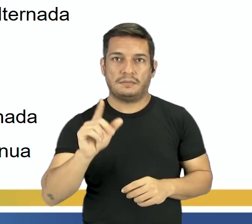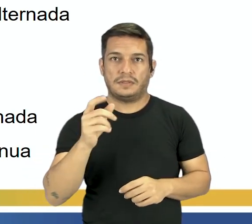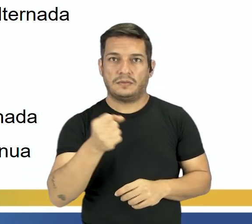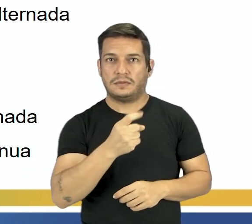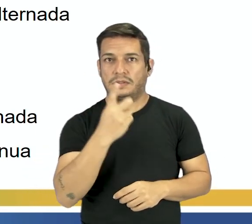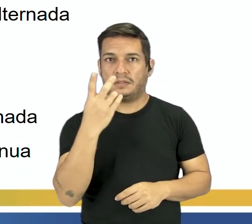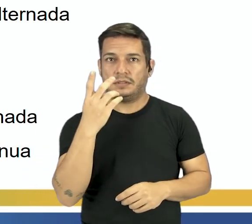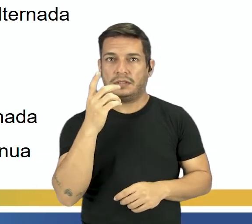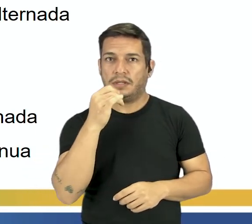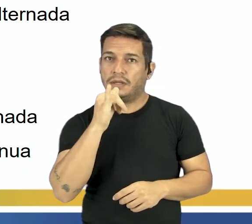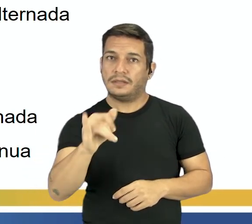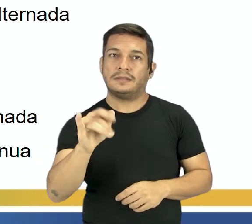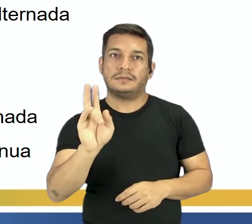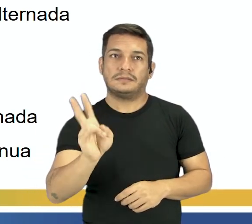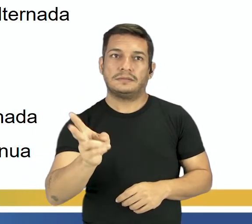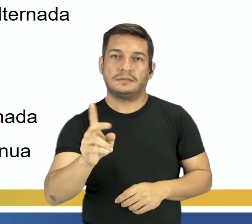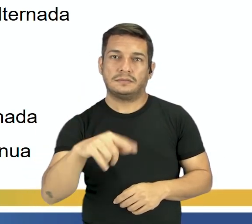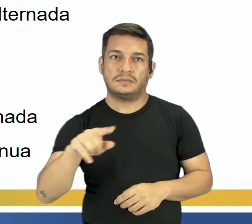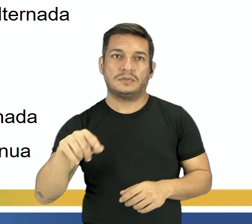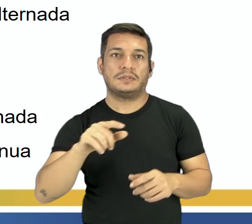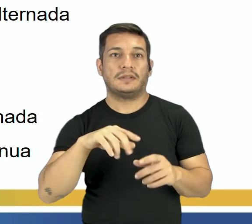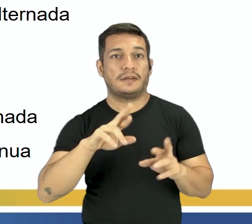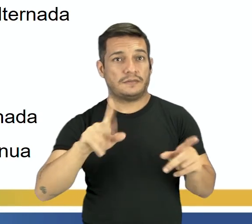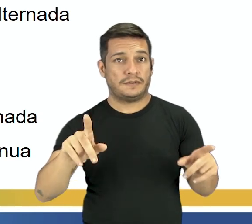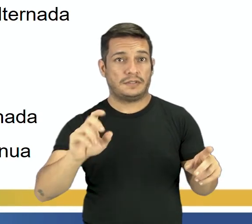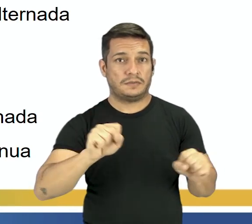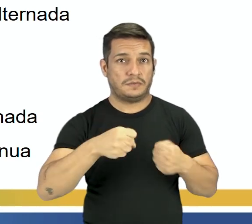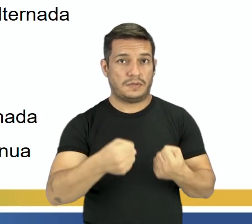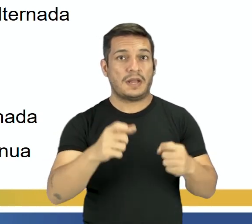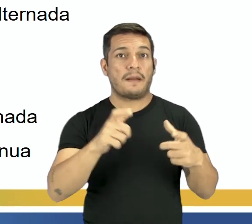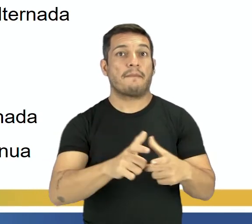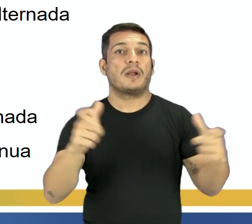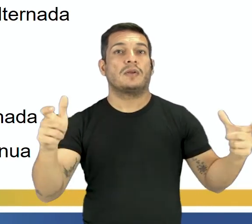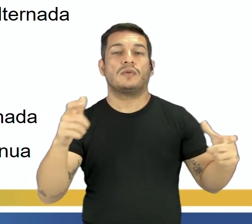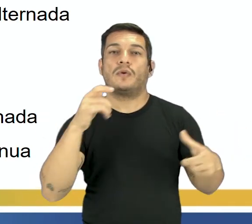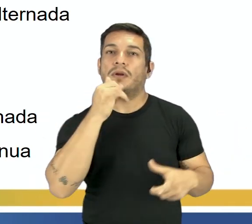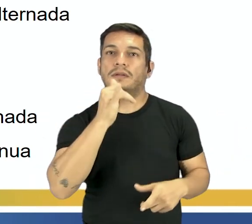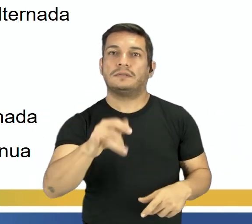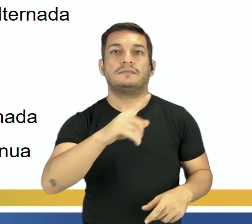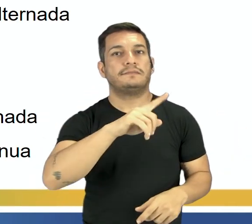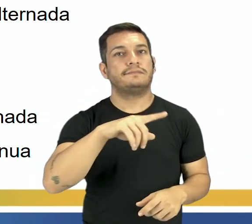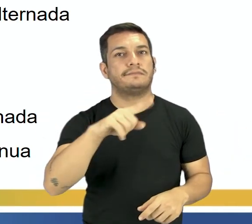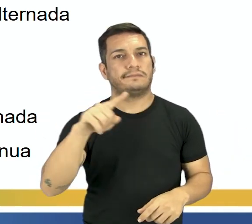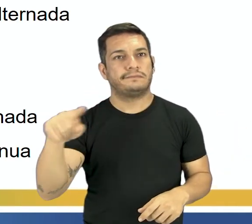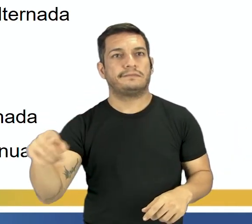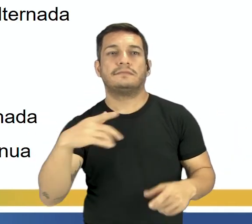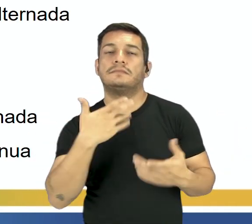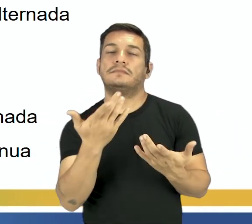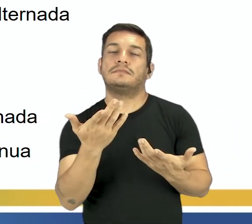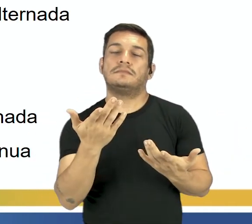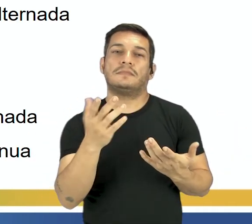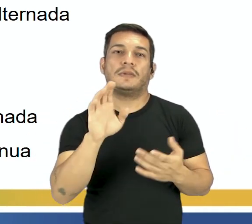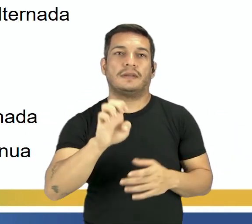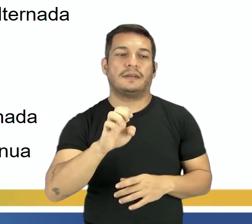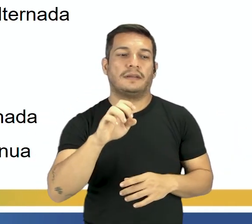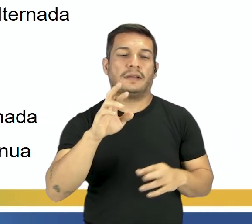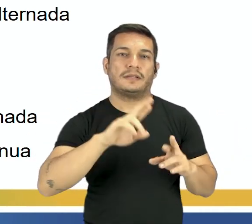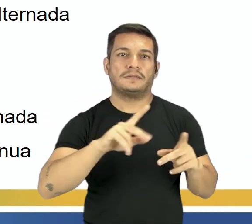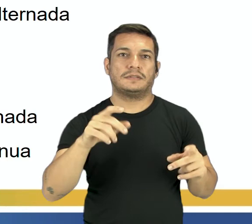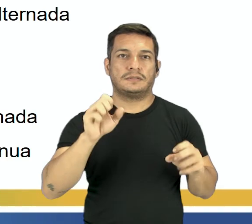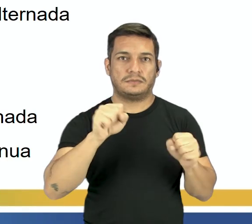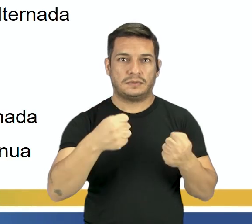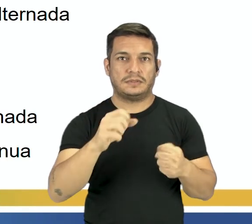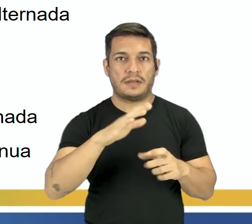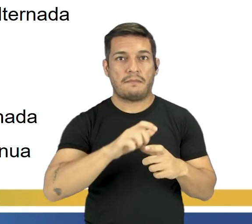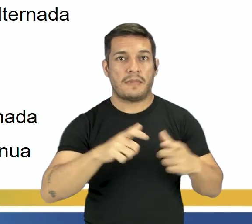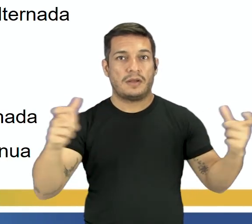corrente elétrica é alternada? A diferença de potencial é maior e a corrente elétrica é alternada? E a opção E. A diferença de potencial é